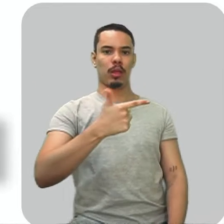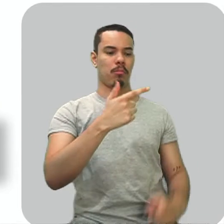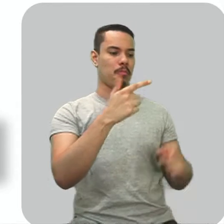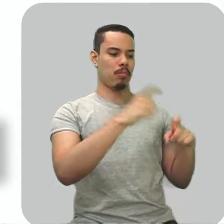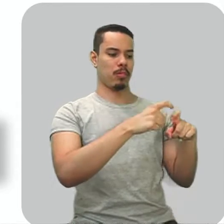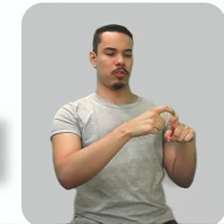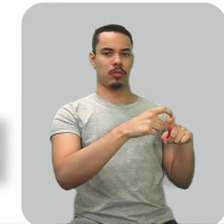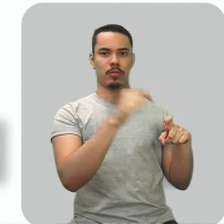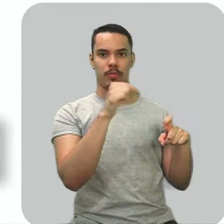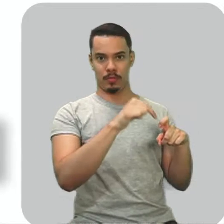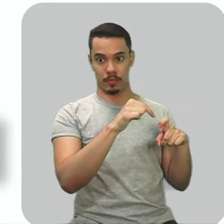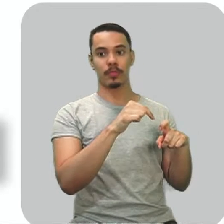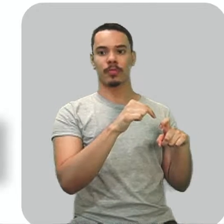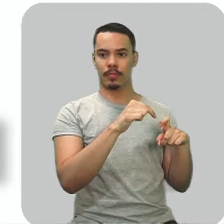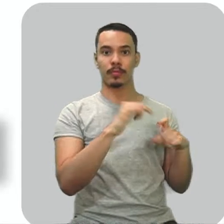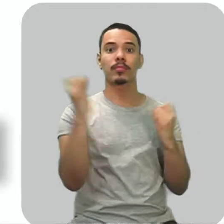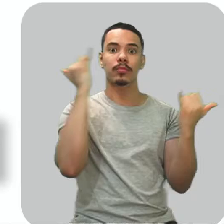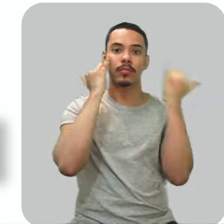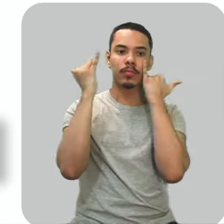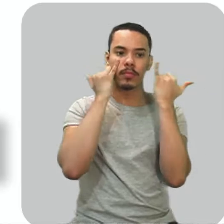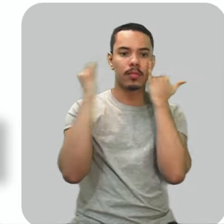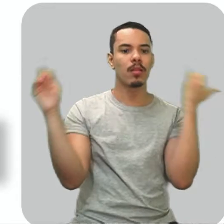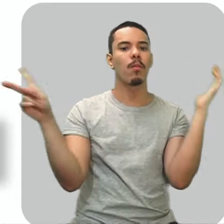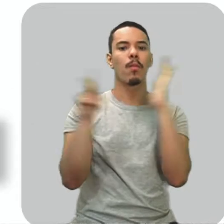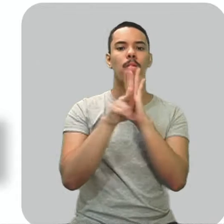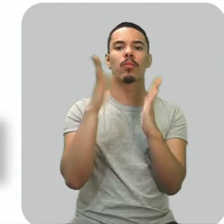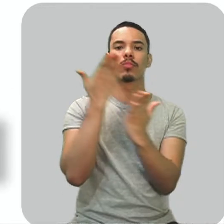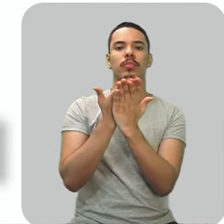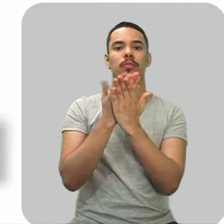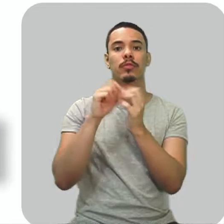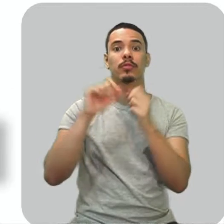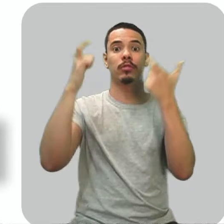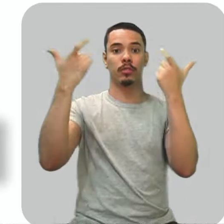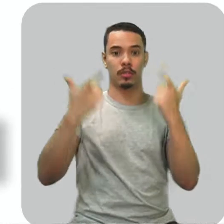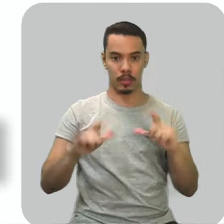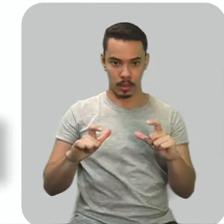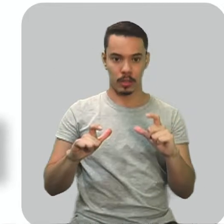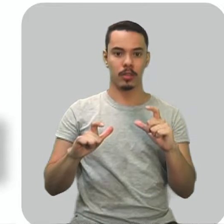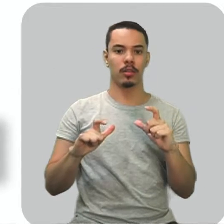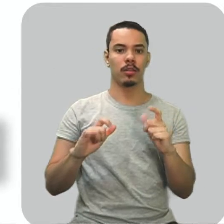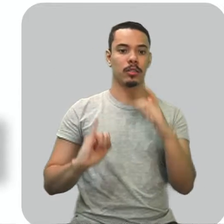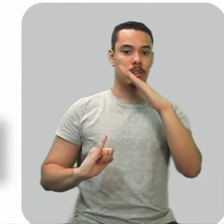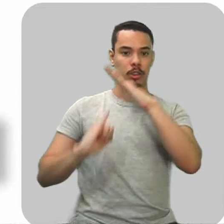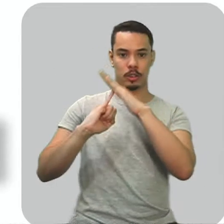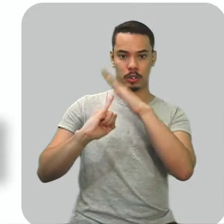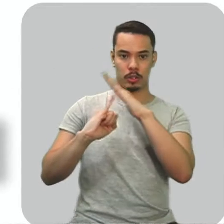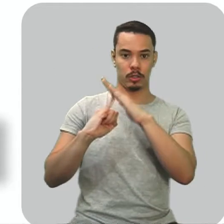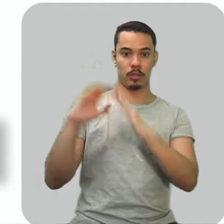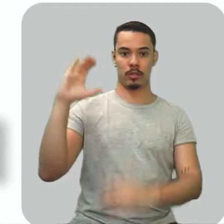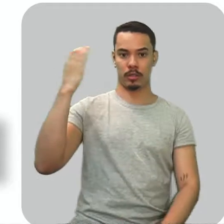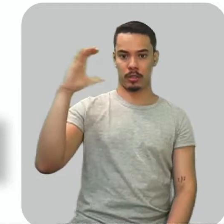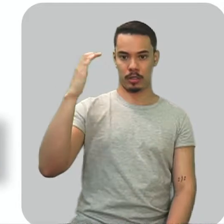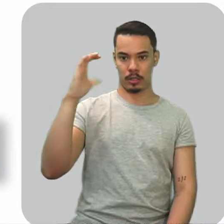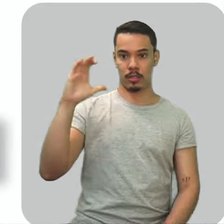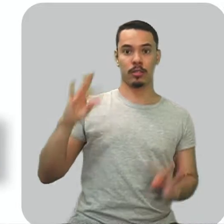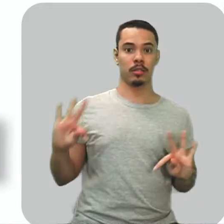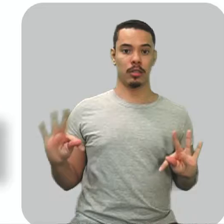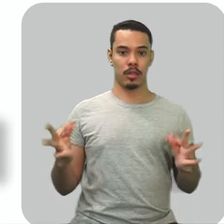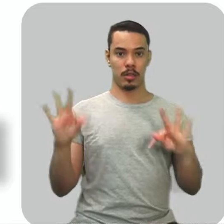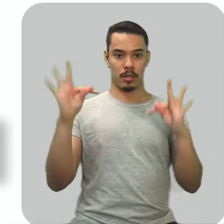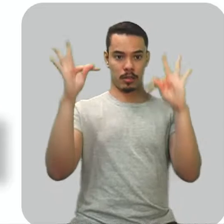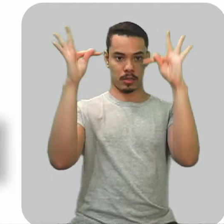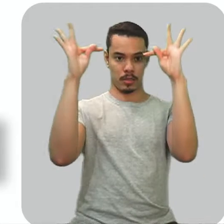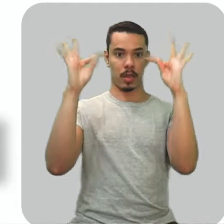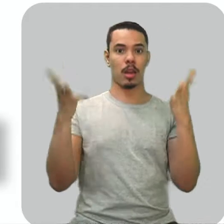médico os dados são de um estudo feito pelo Instituto de Ciência Tecnologia